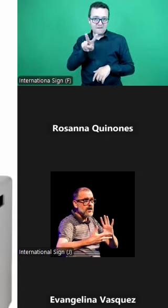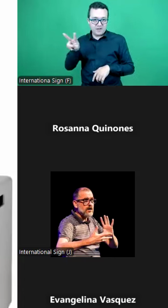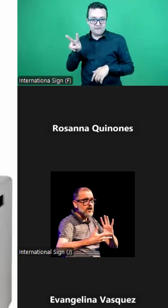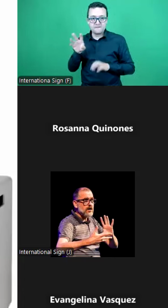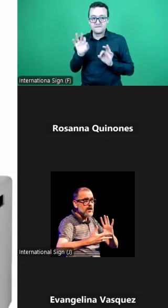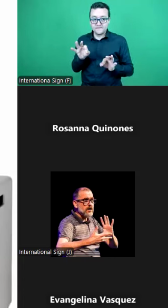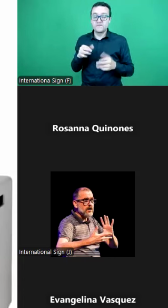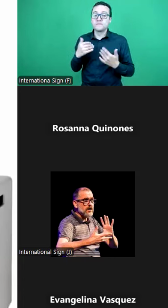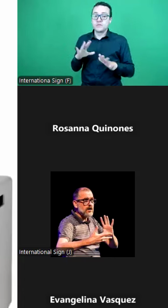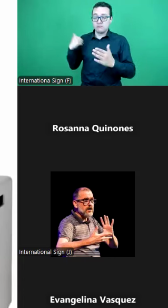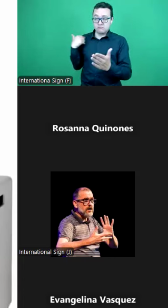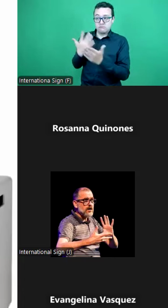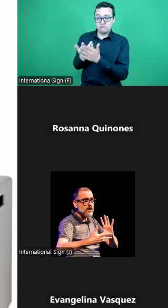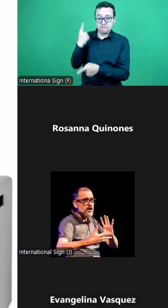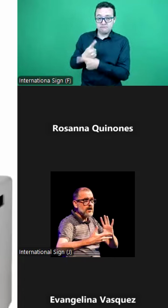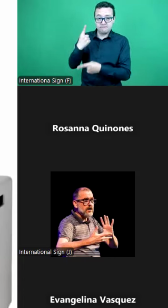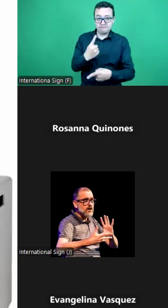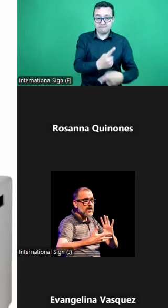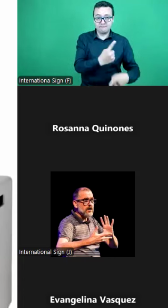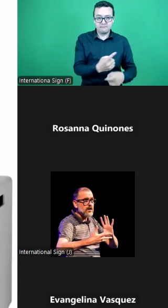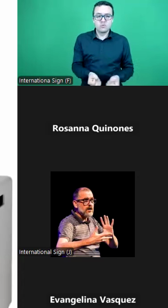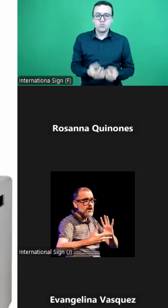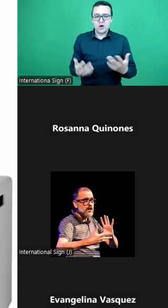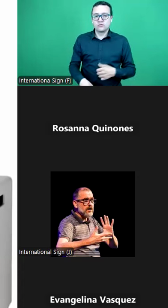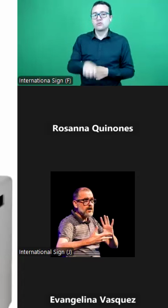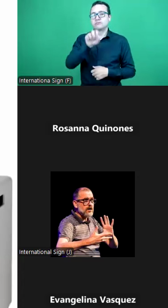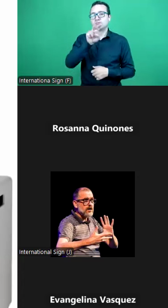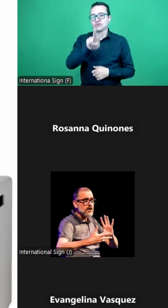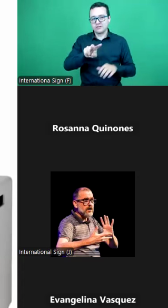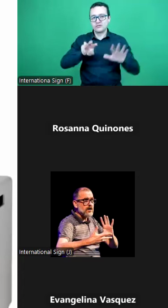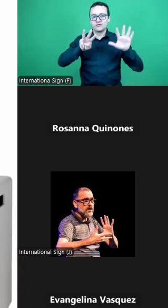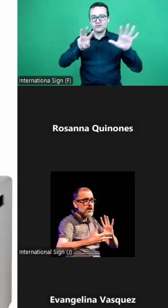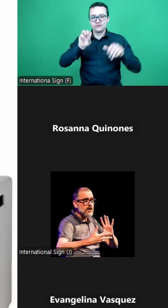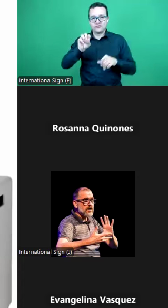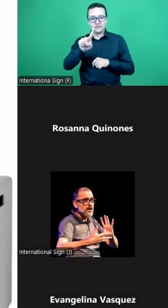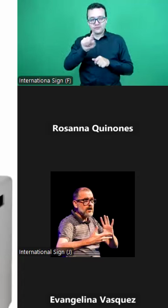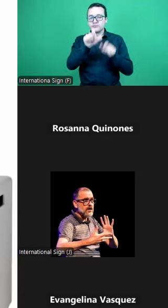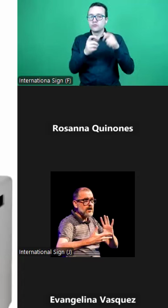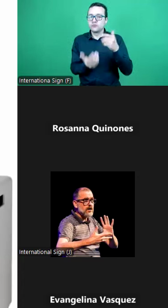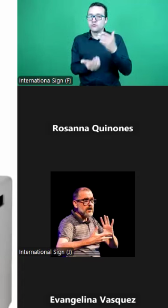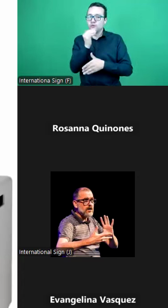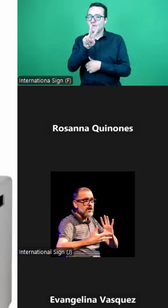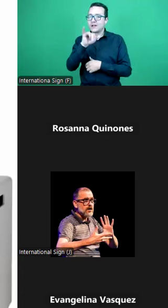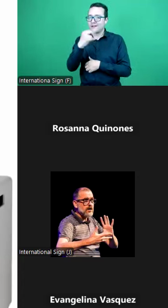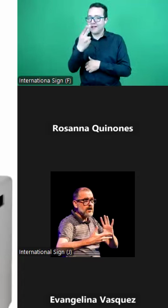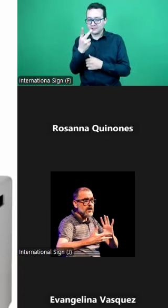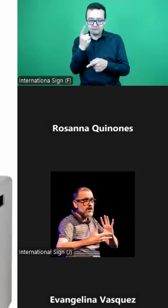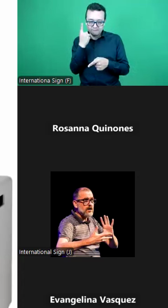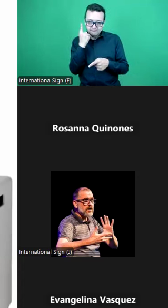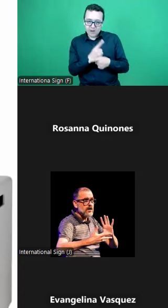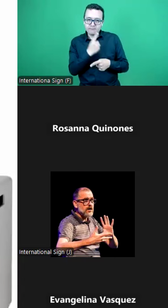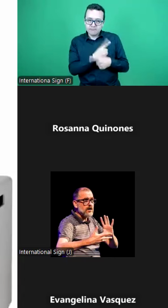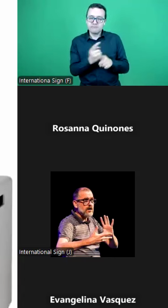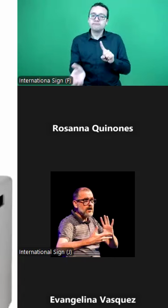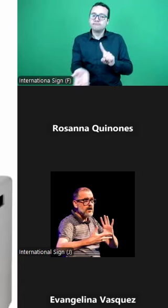PVVs e até agora confirmamos os casos de HIV até o 2024.